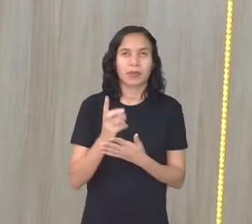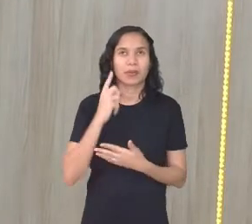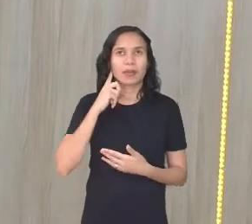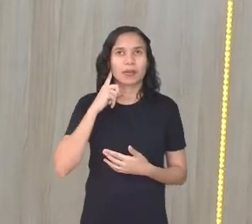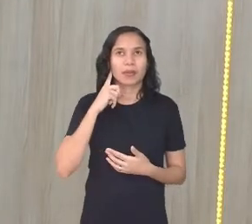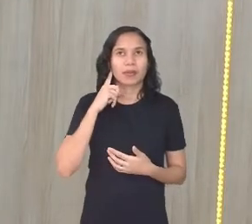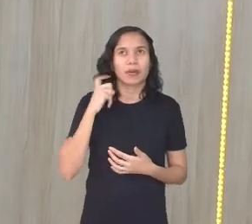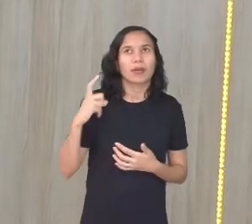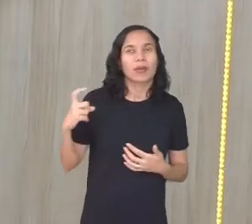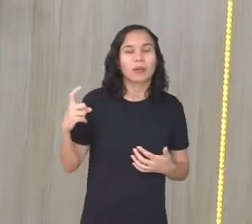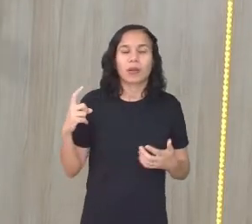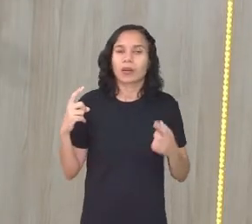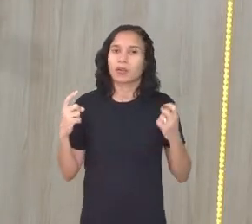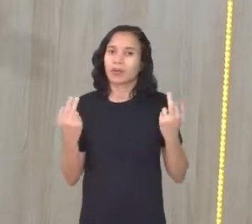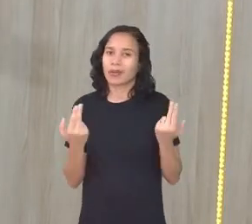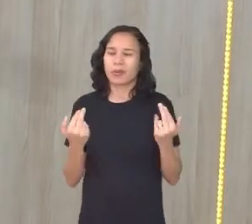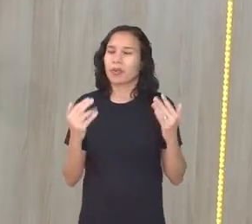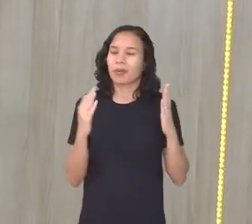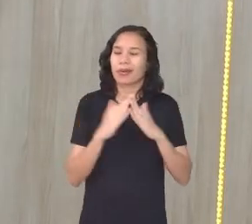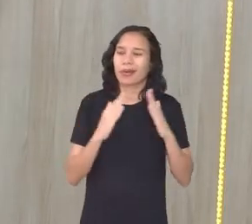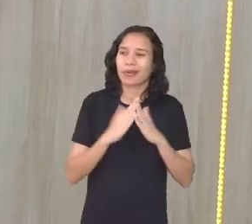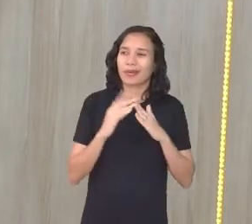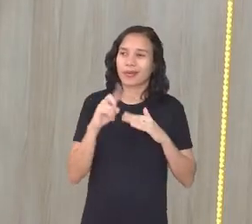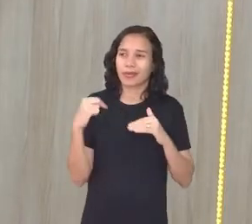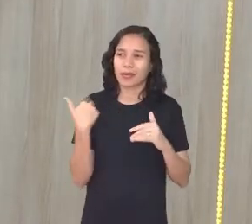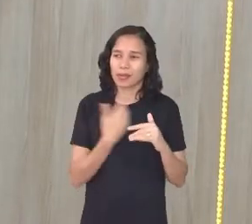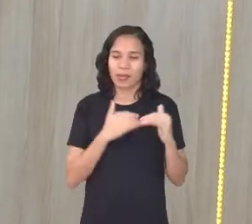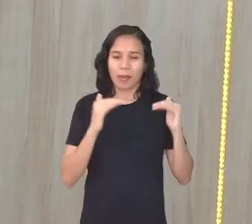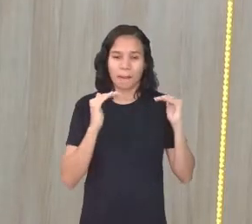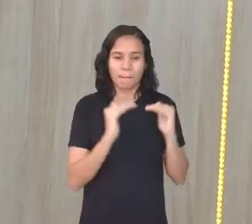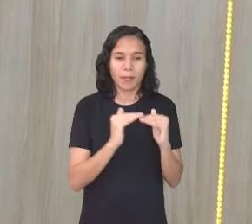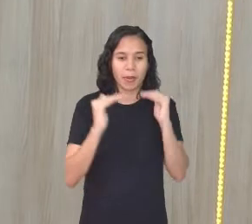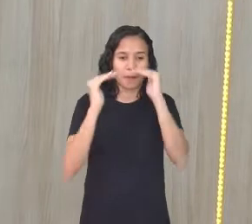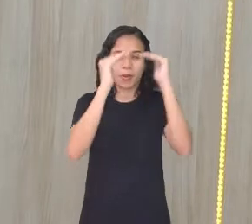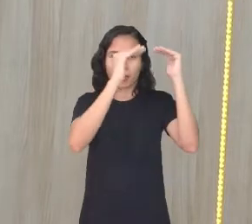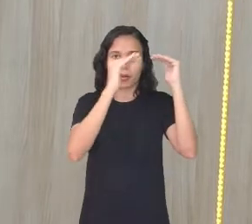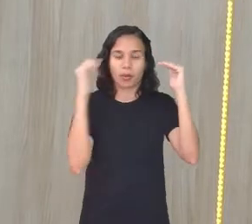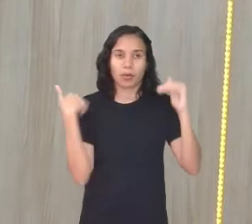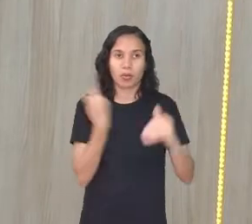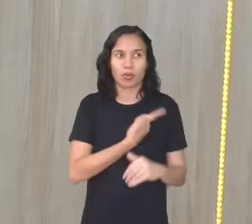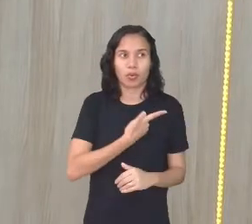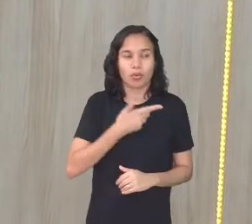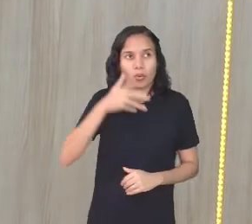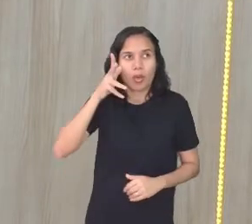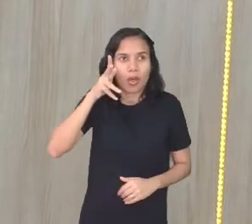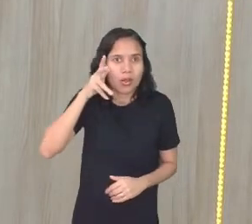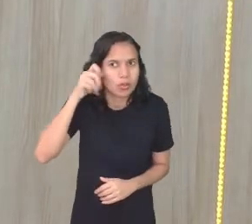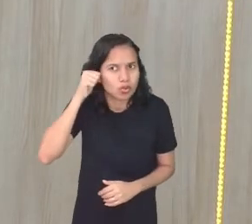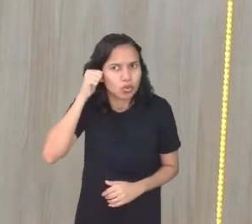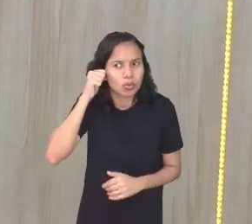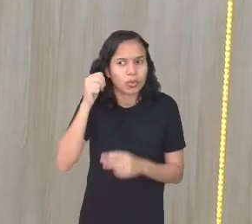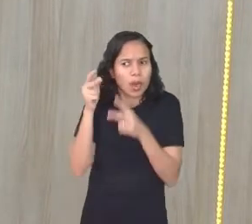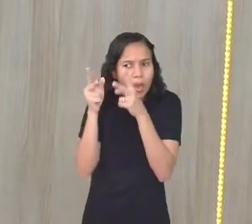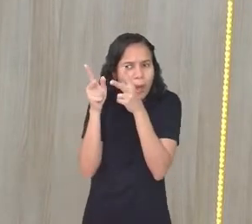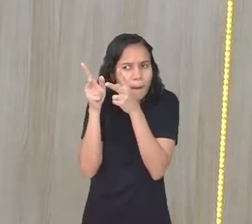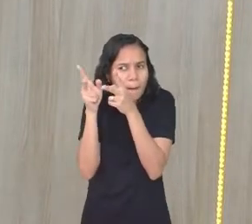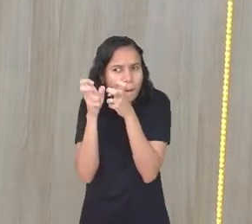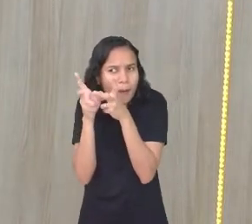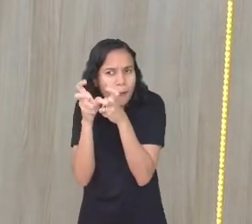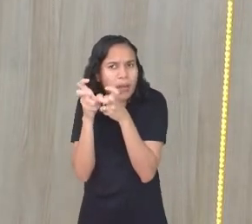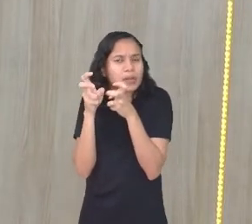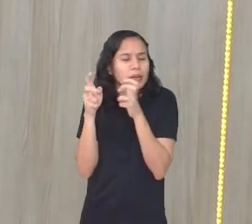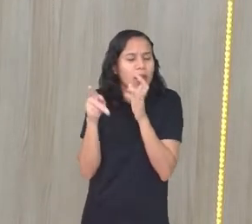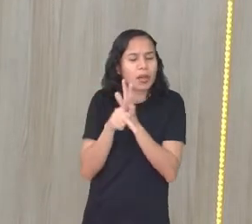muito não igual a uma casa, né, professora, quando a gente mora em condomínio. Se a gente escuta algo, se a gente escuta que